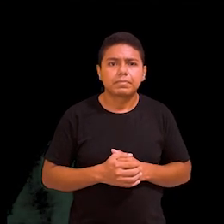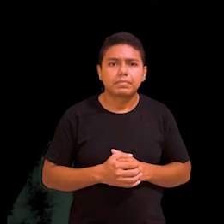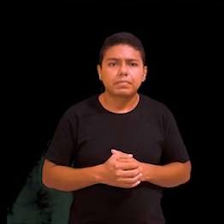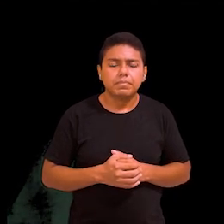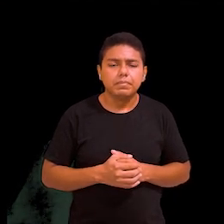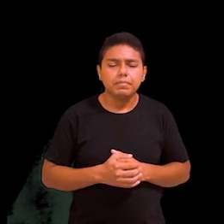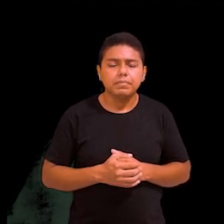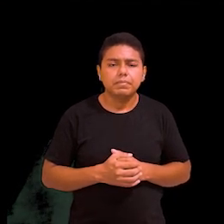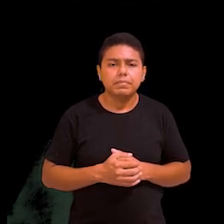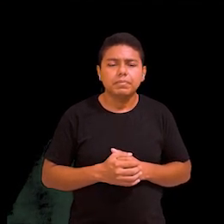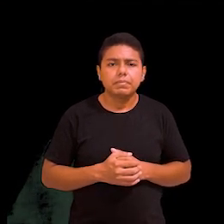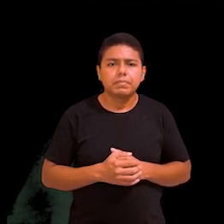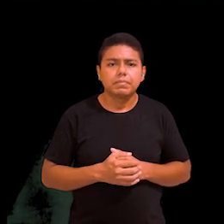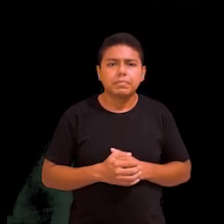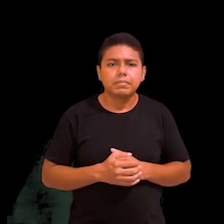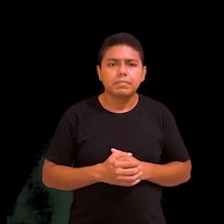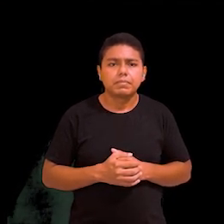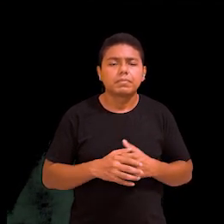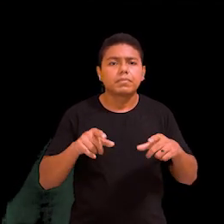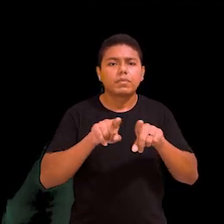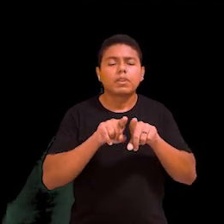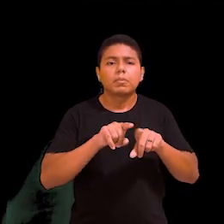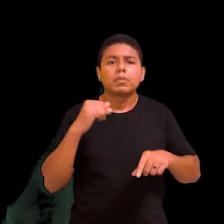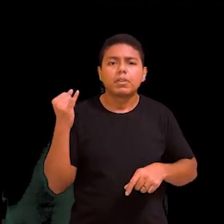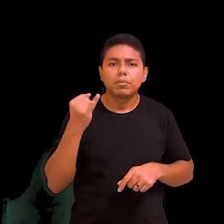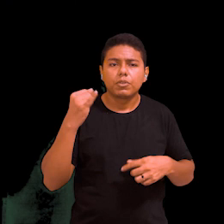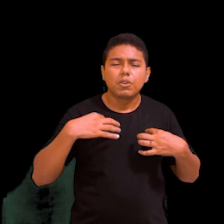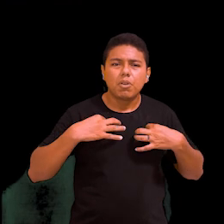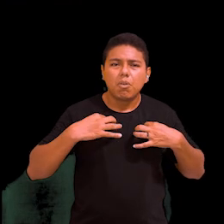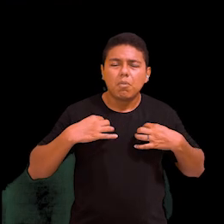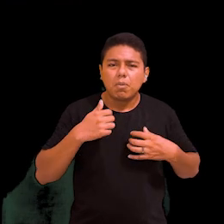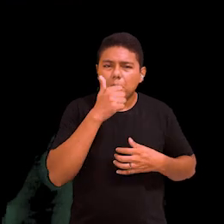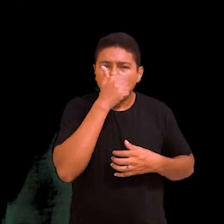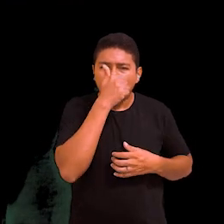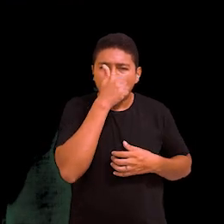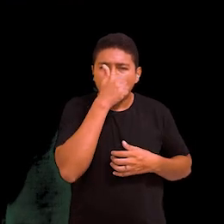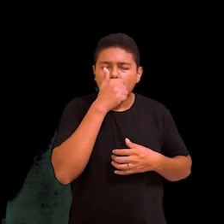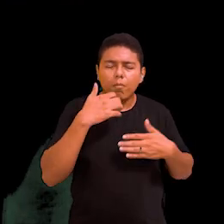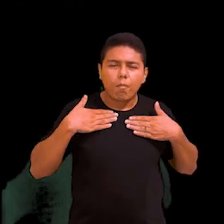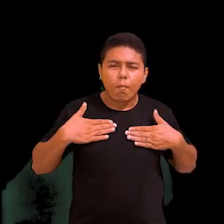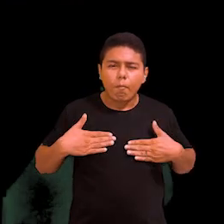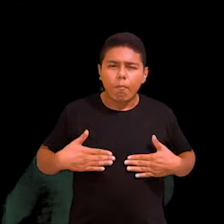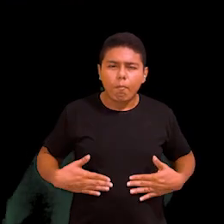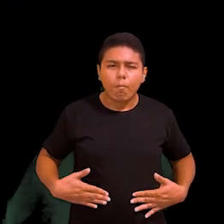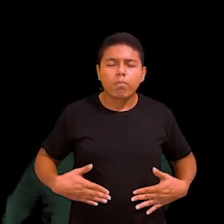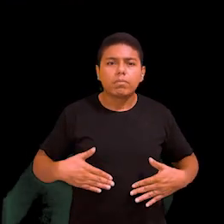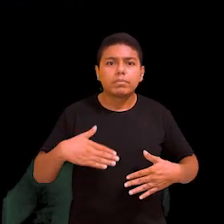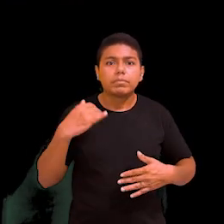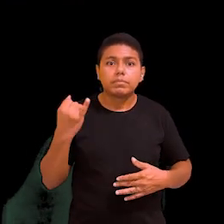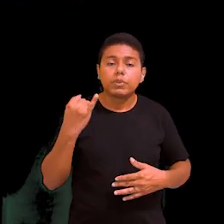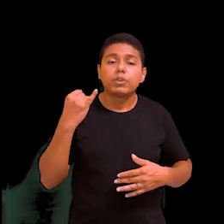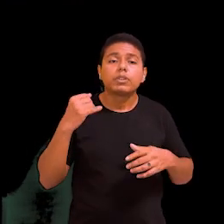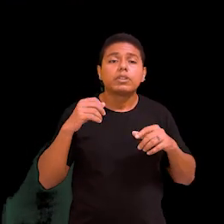que vai saber quando está confortável para tal. É importante evitar roupas justas,